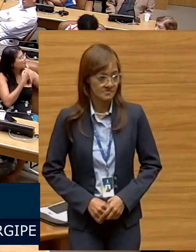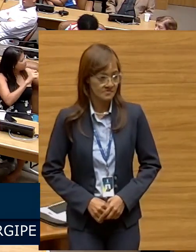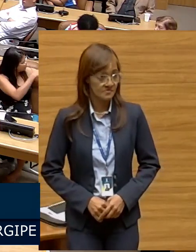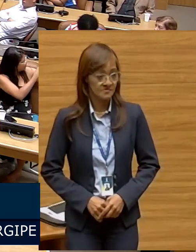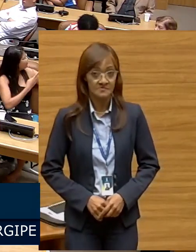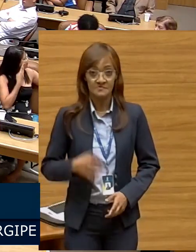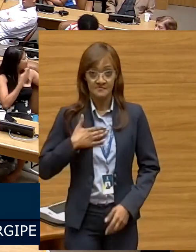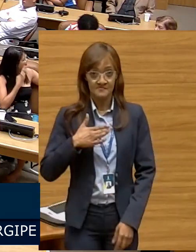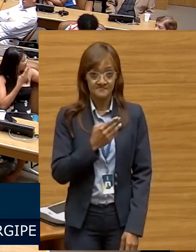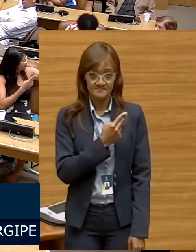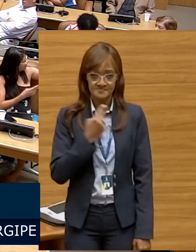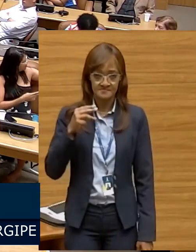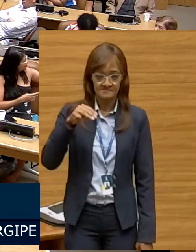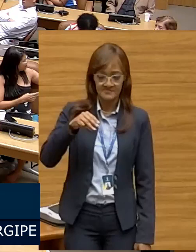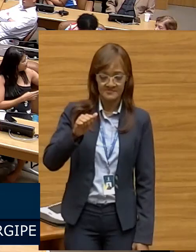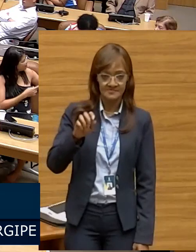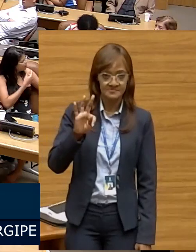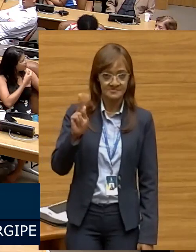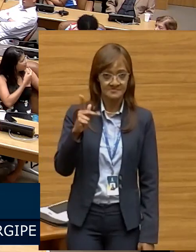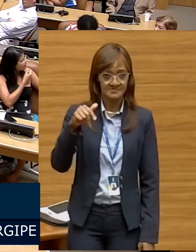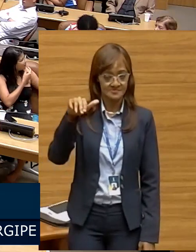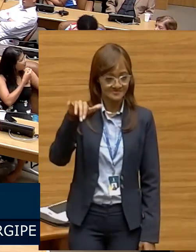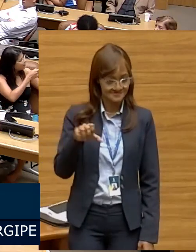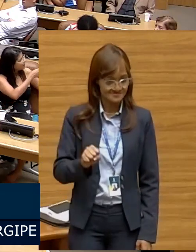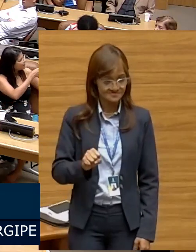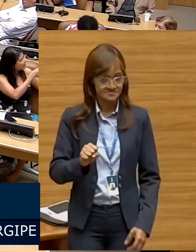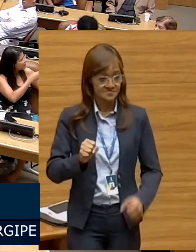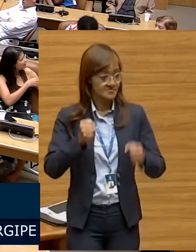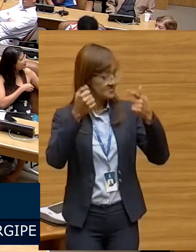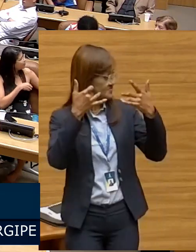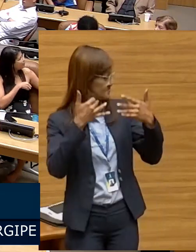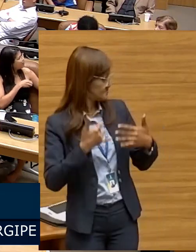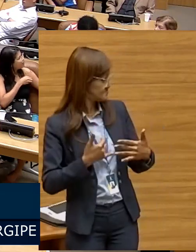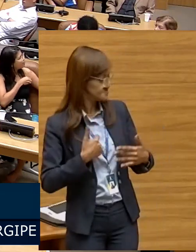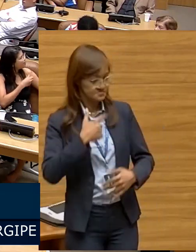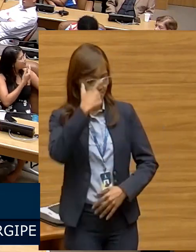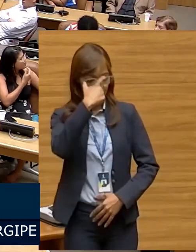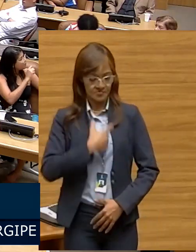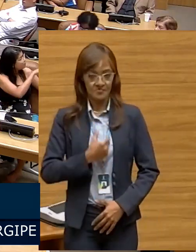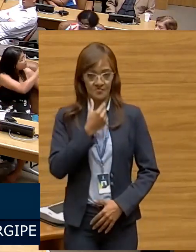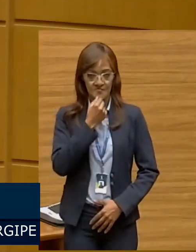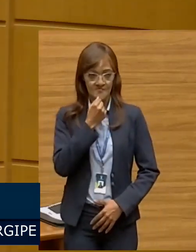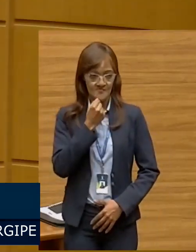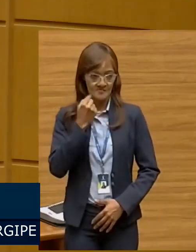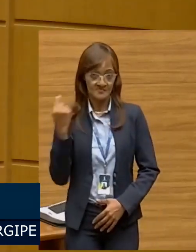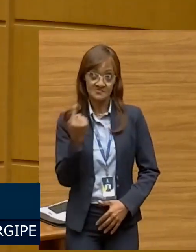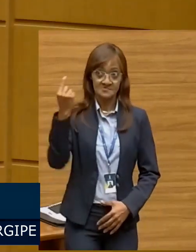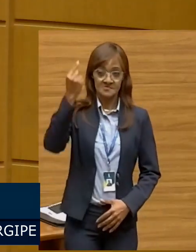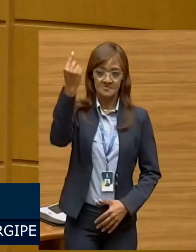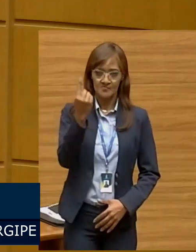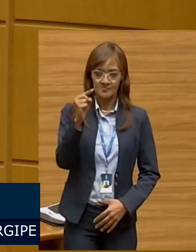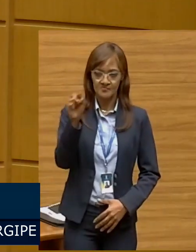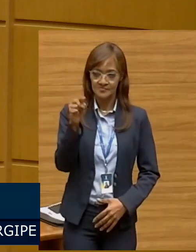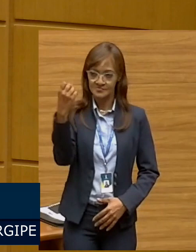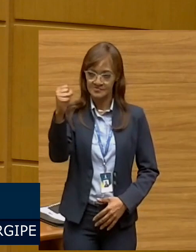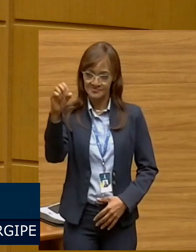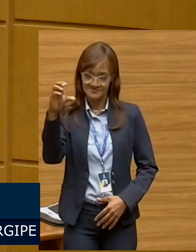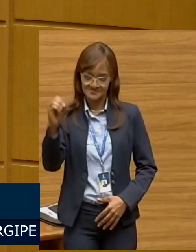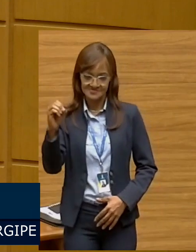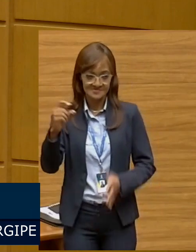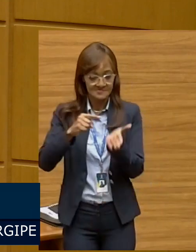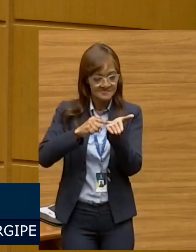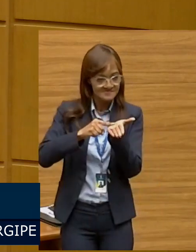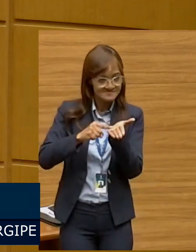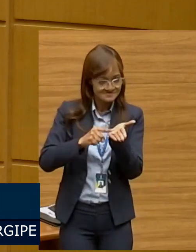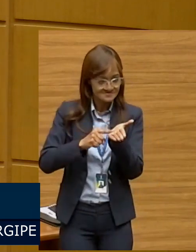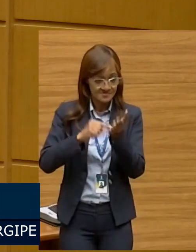Eu sou o Matheus, fazendo a minha autodescrição, eu sou um homem de 1,80m, tenho uma cor clara, uma pele branca, um